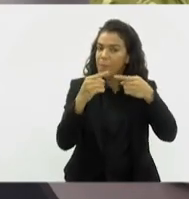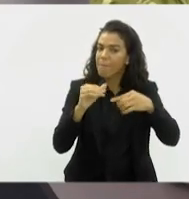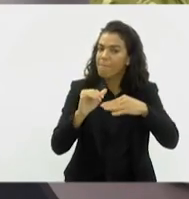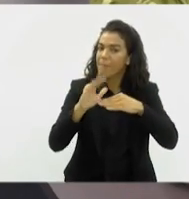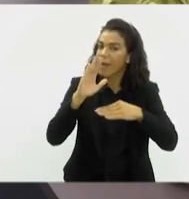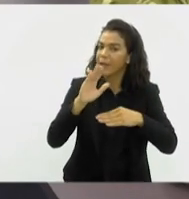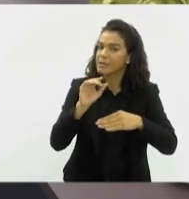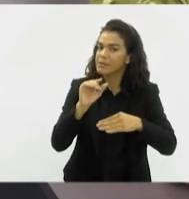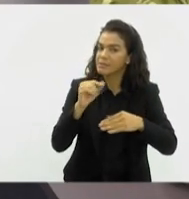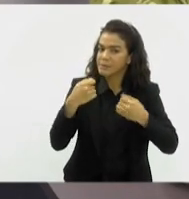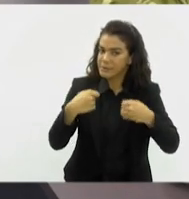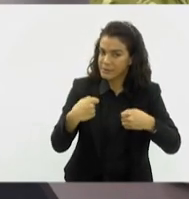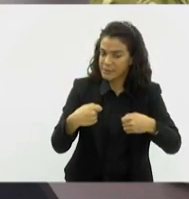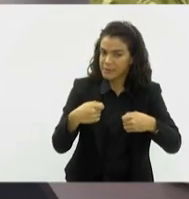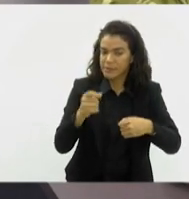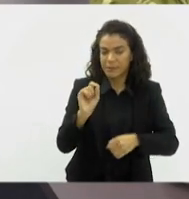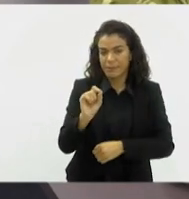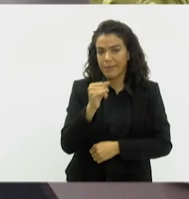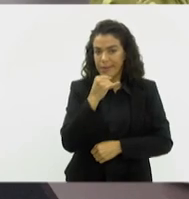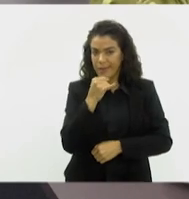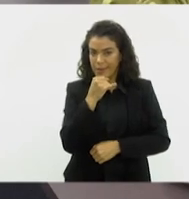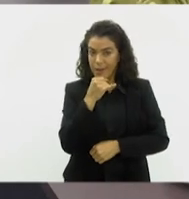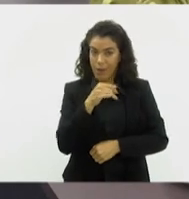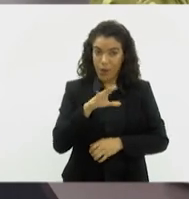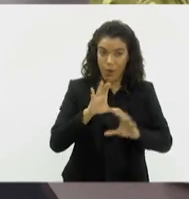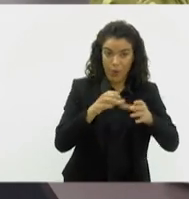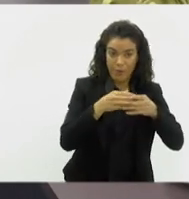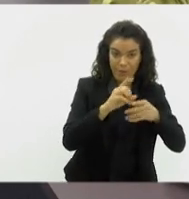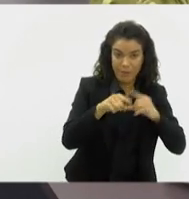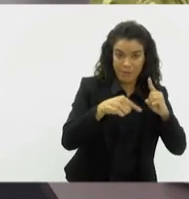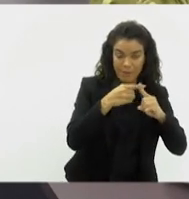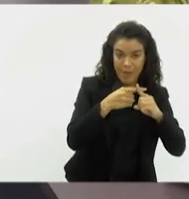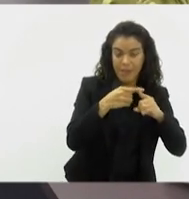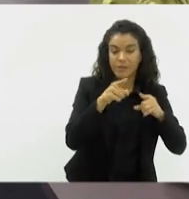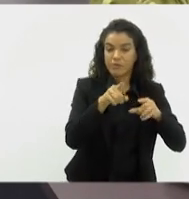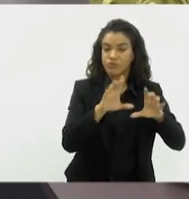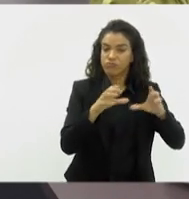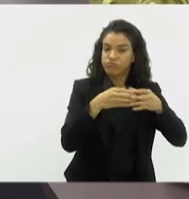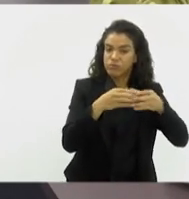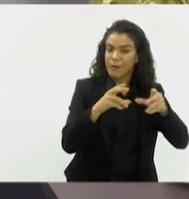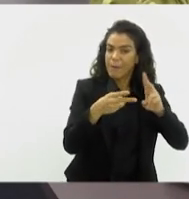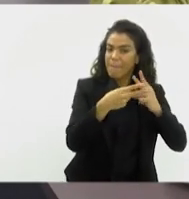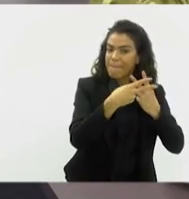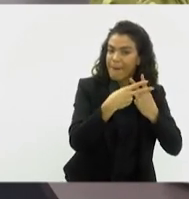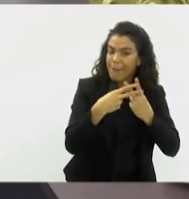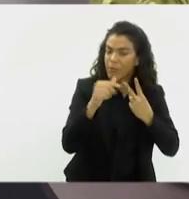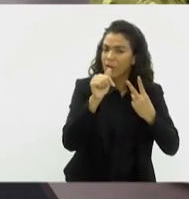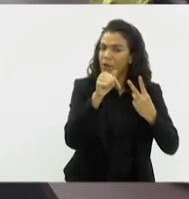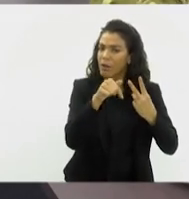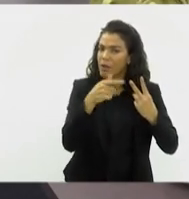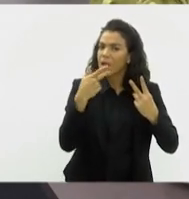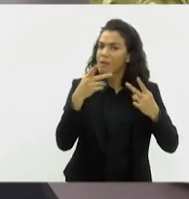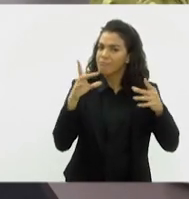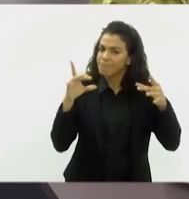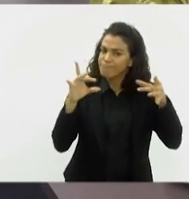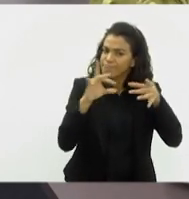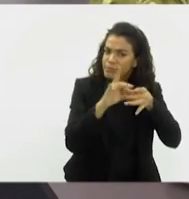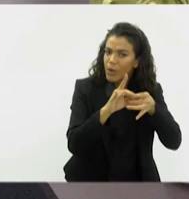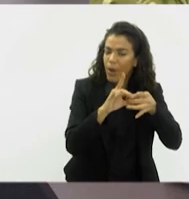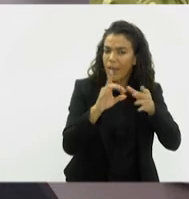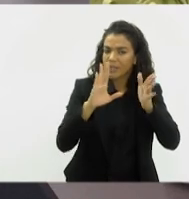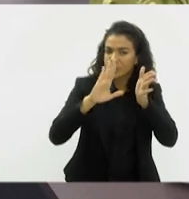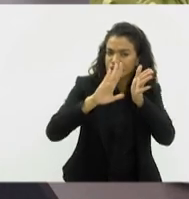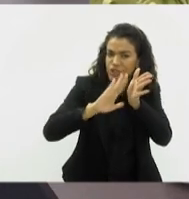isso. O comitê e o mecanismo são ambientes extremamente específicos e que pressupõem, inclusive, como caráter de